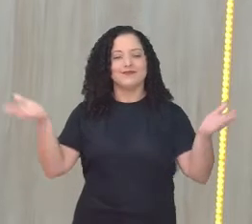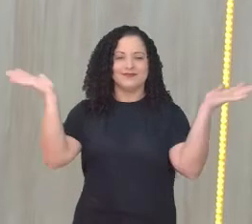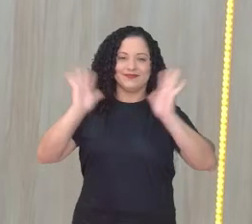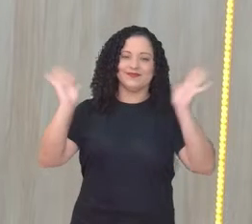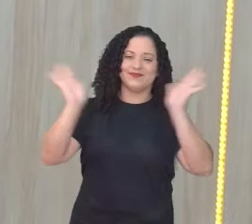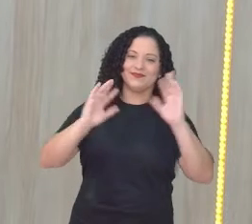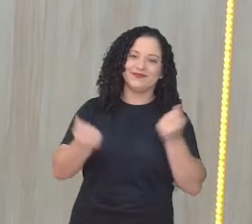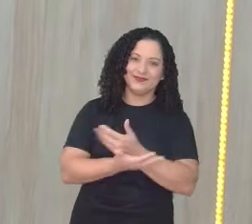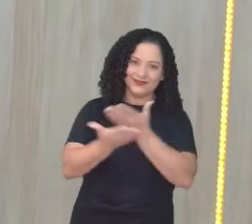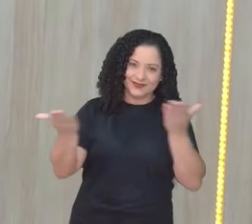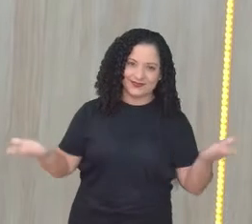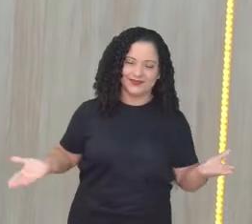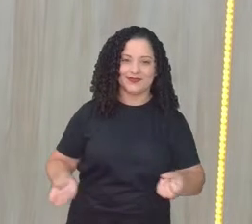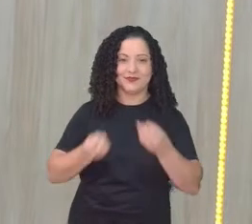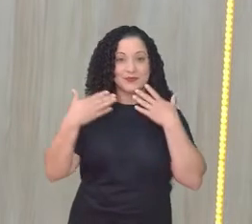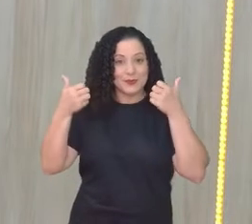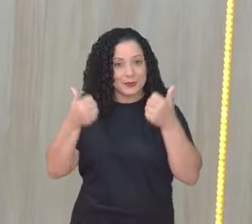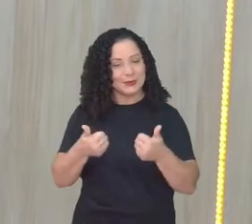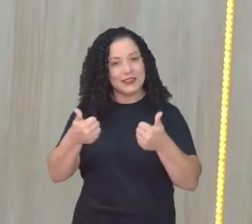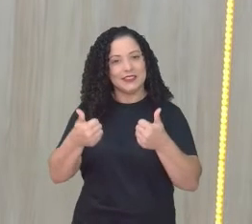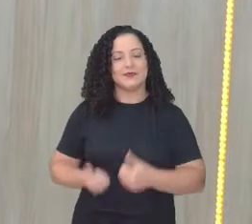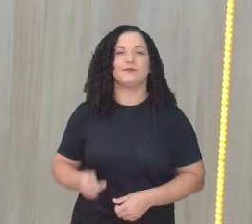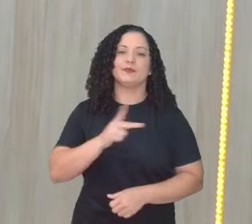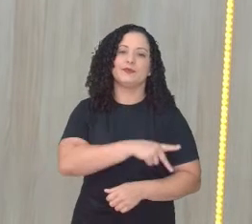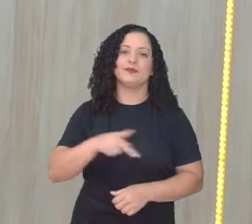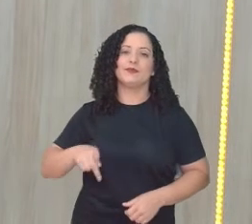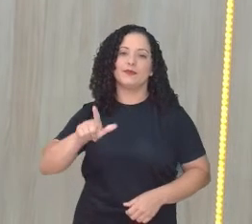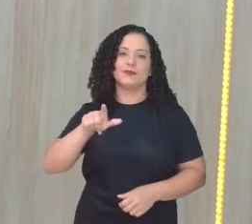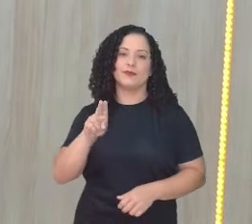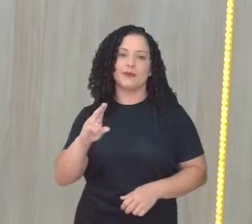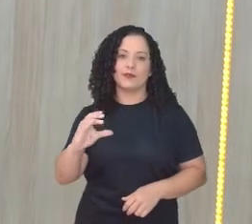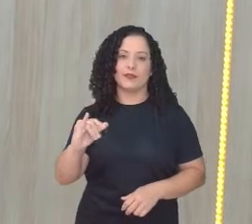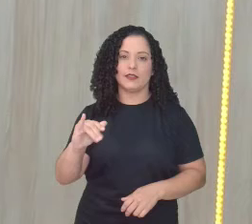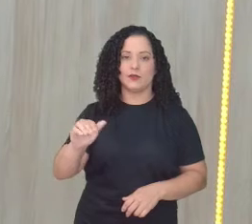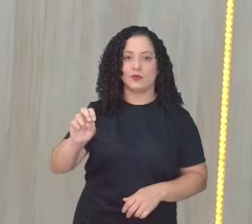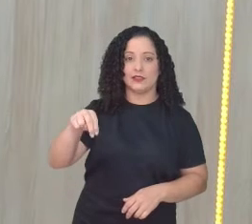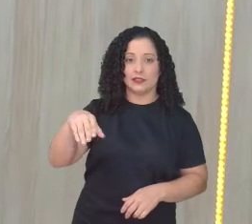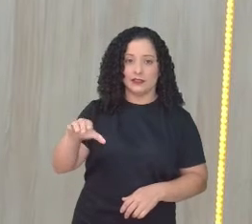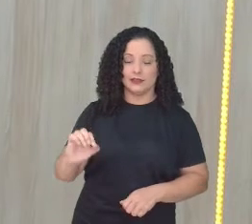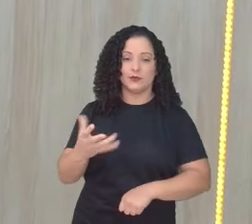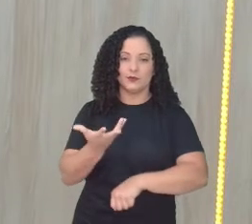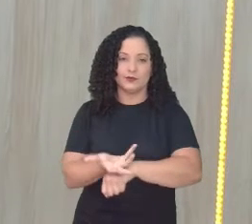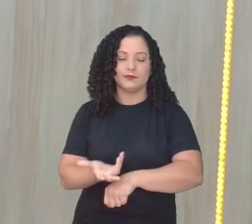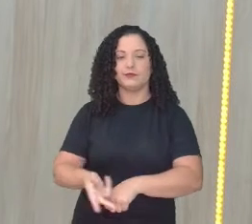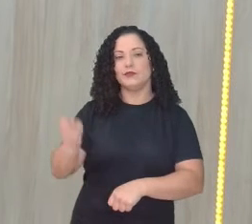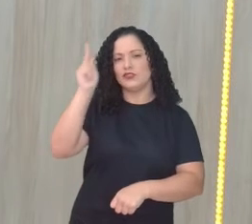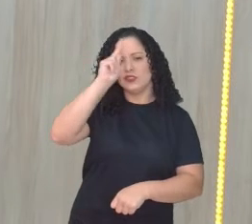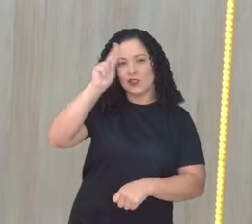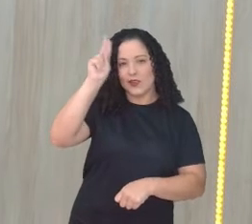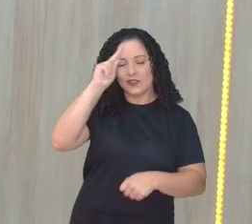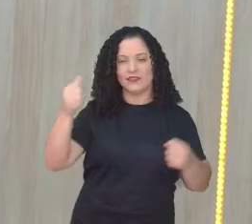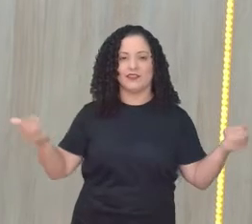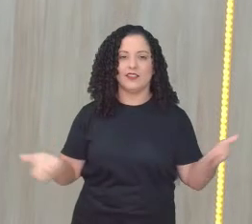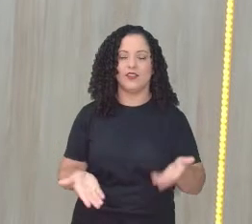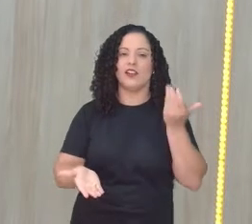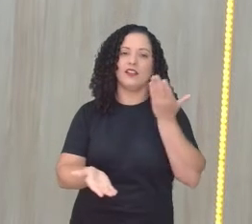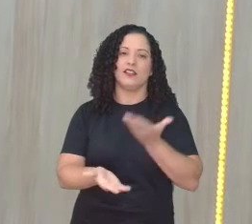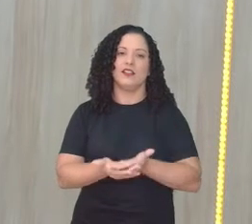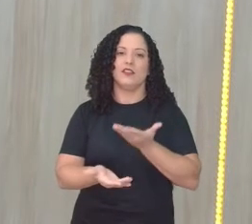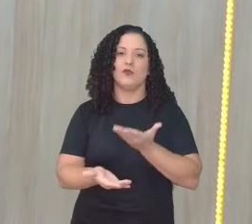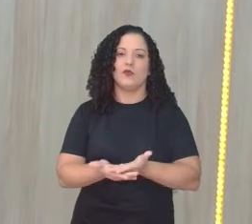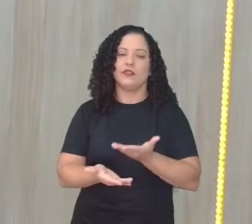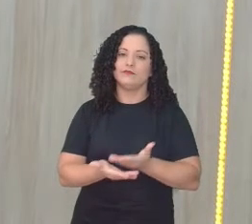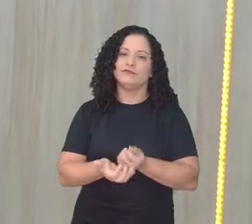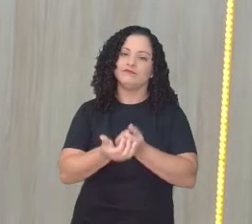Olá pessoal, tudo bom com vocês? Eu sou o professor Luciano Júnior, professor de História. Nós vamos para mais uma aula para